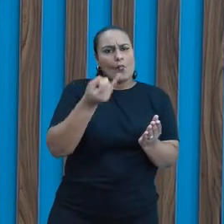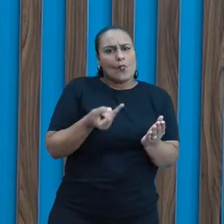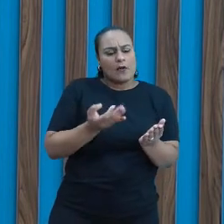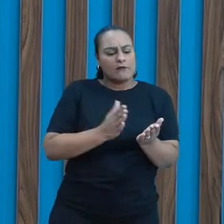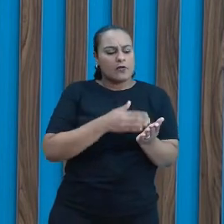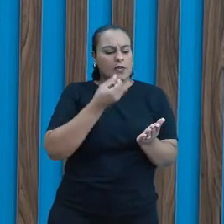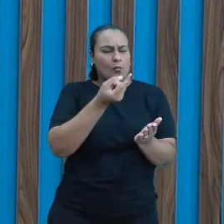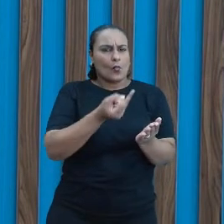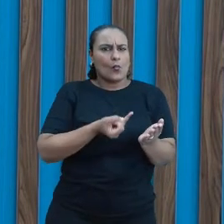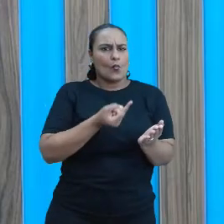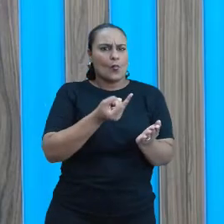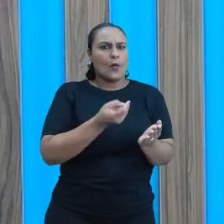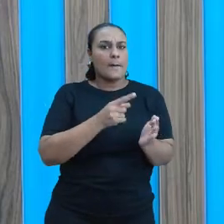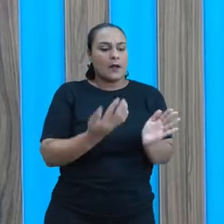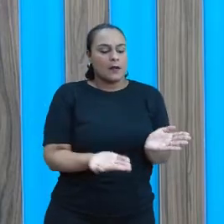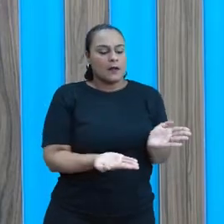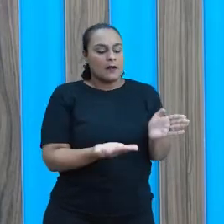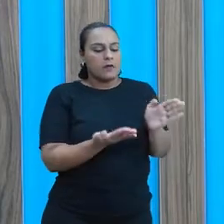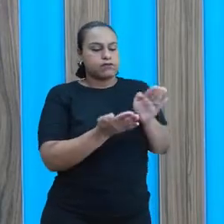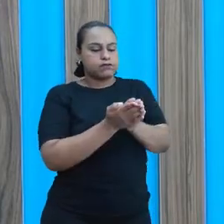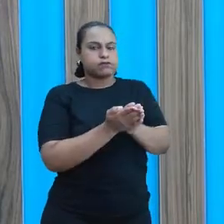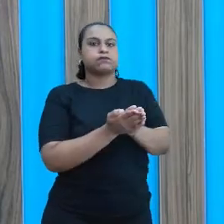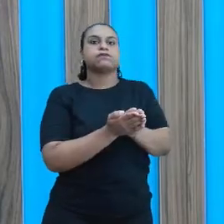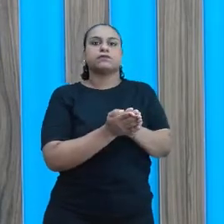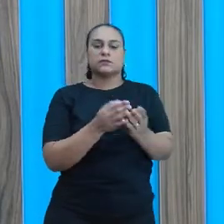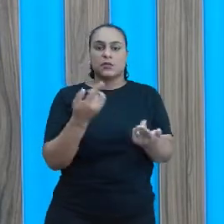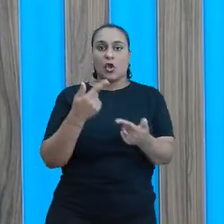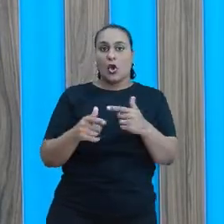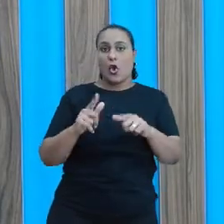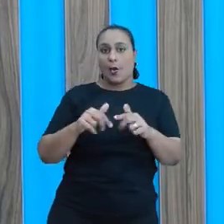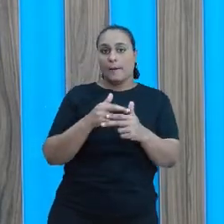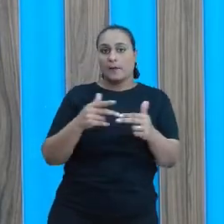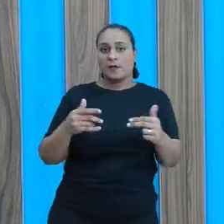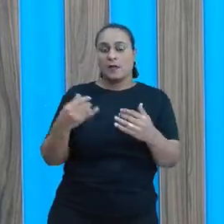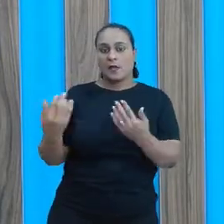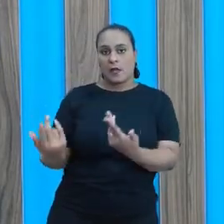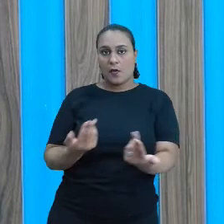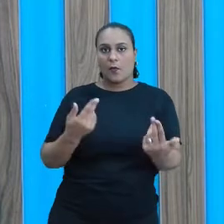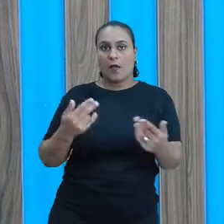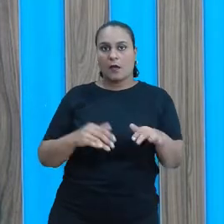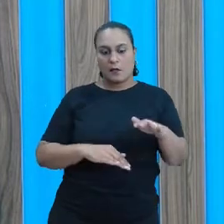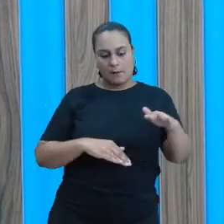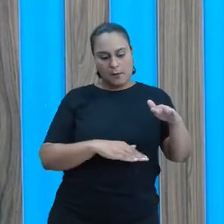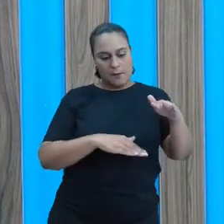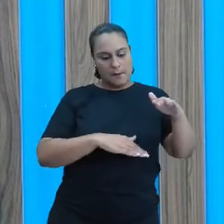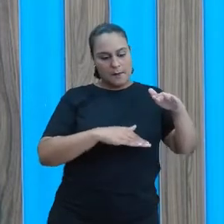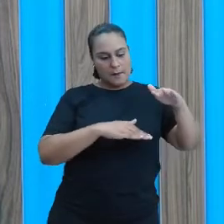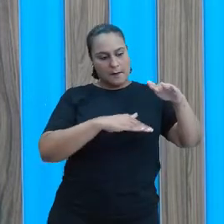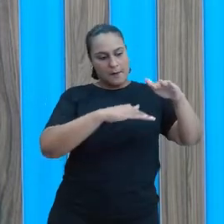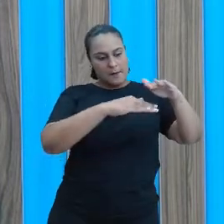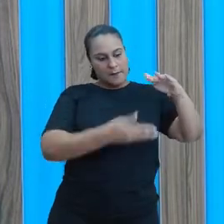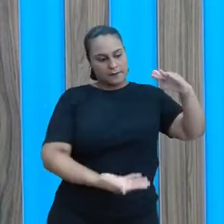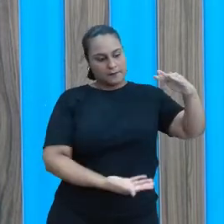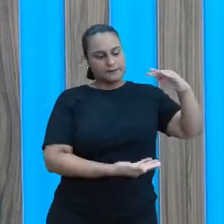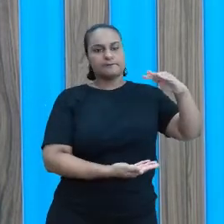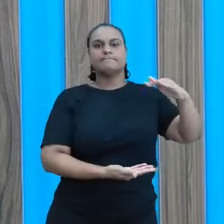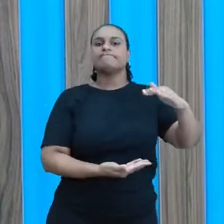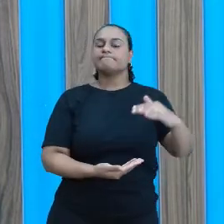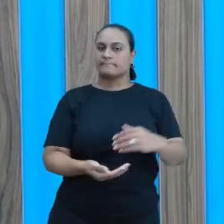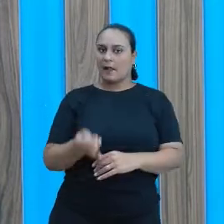Então, essa questão de você ter sempre objetos iguais, empilhados um em cima do outro, tá certo? Então, são 2 exemplos bem